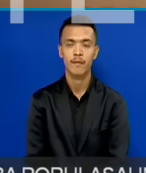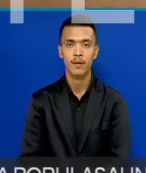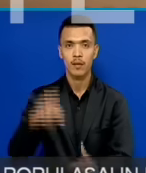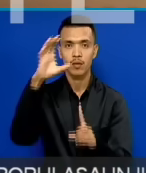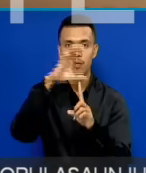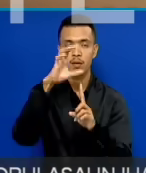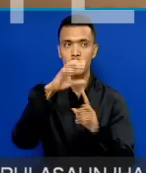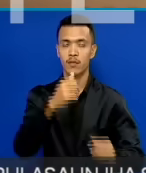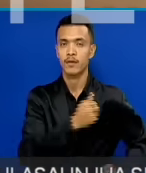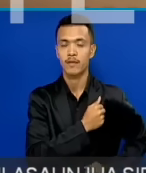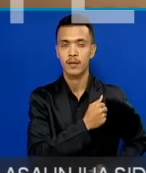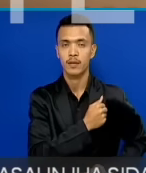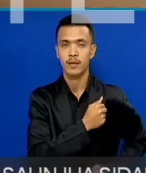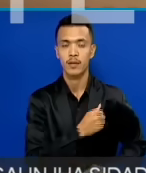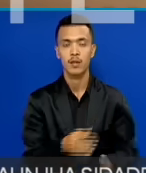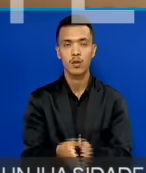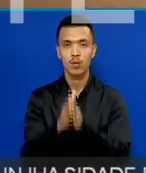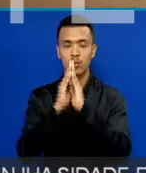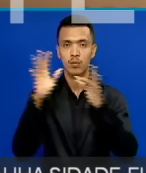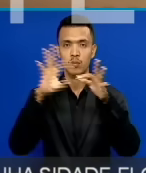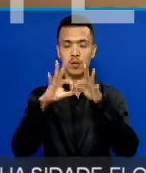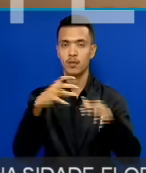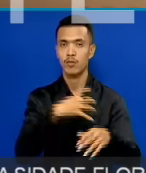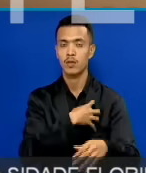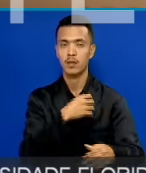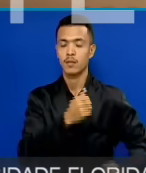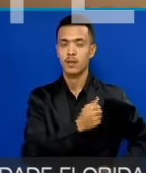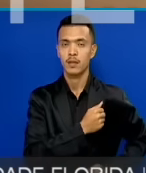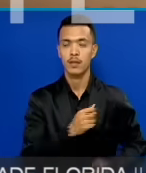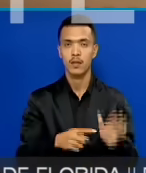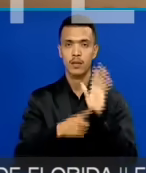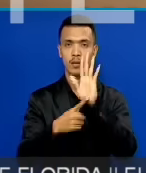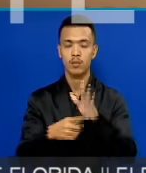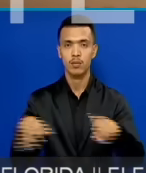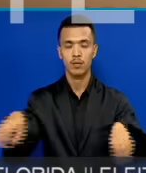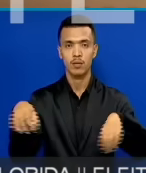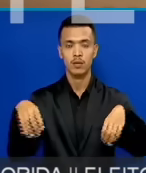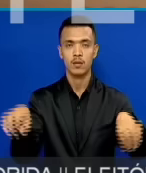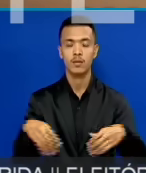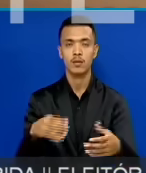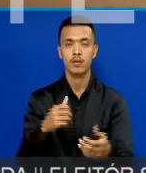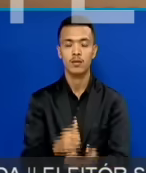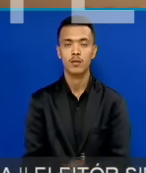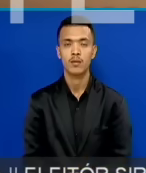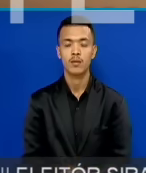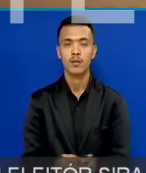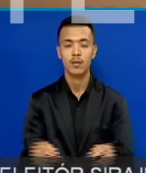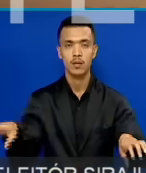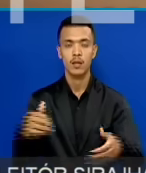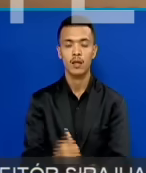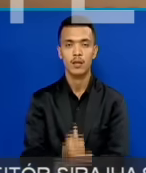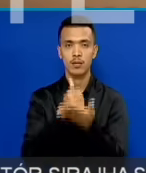Comandul Volantil Forță de Defensă Timor-Leste, cu sub membru Poliție Militar Sire, a tudo dedicação no auto sacrifício, cu de